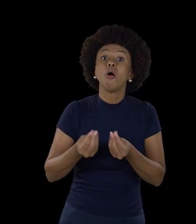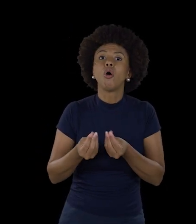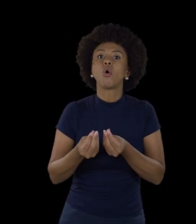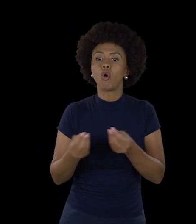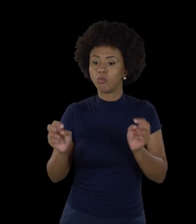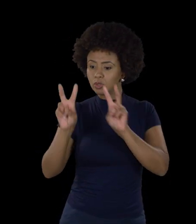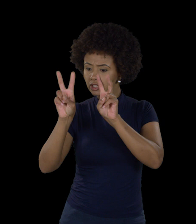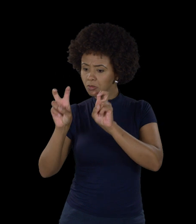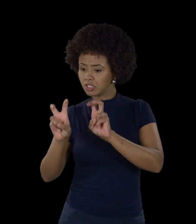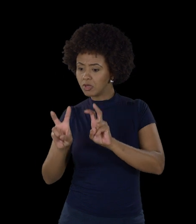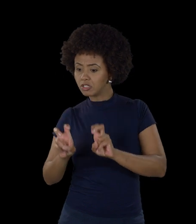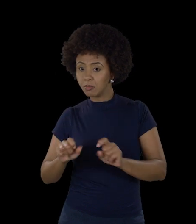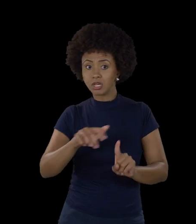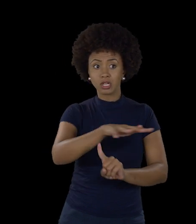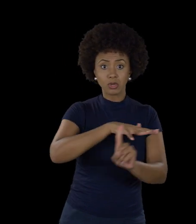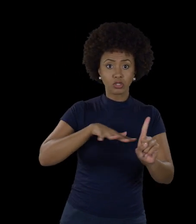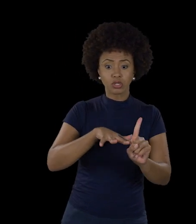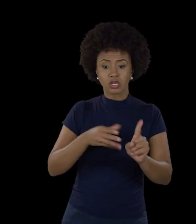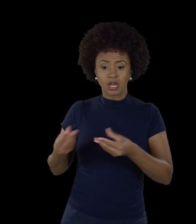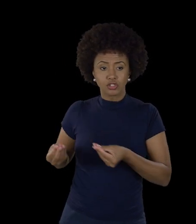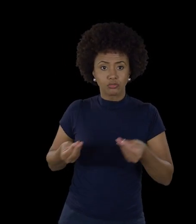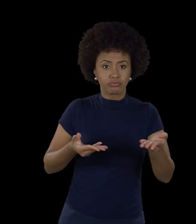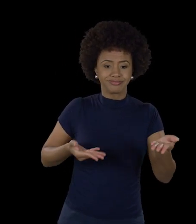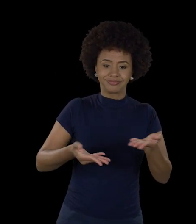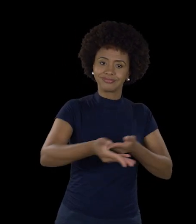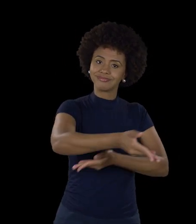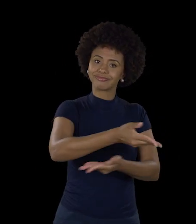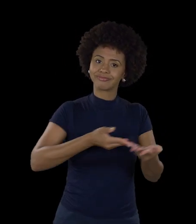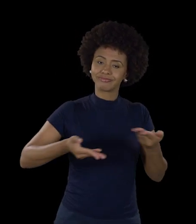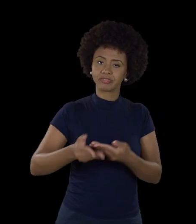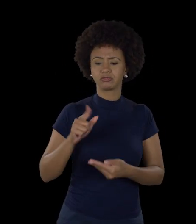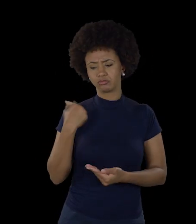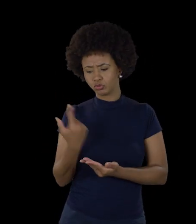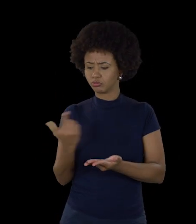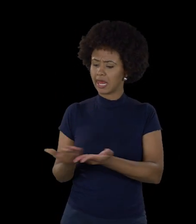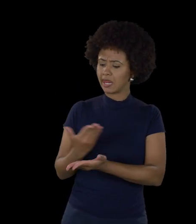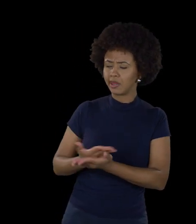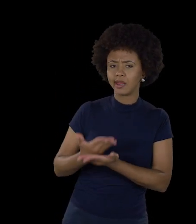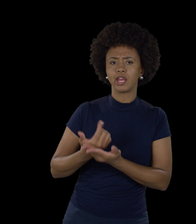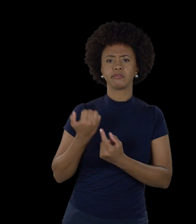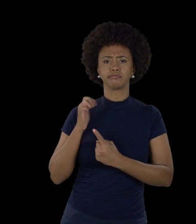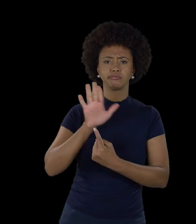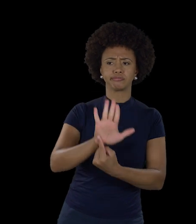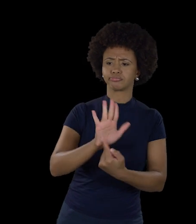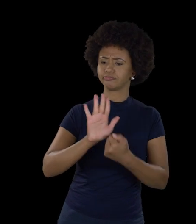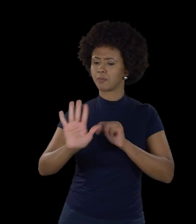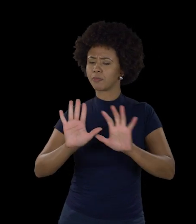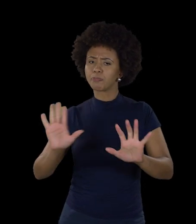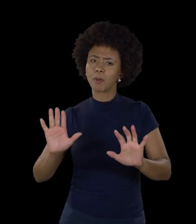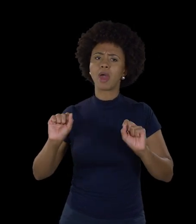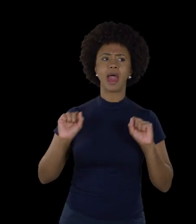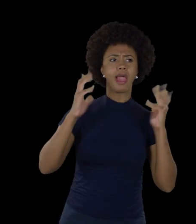para a sociedade. Então, os nossos livros, exposições, eventos, tudo é minimamente calculado para que a